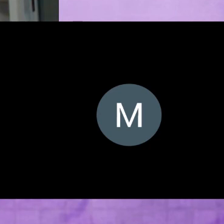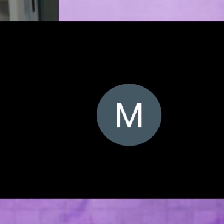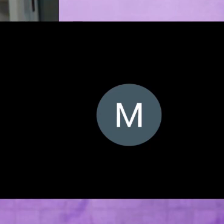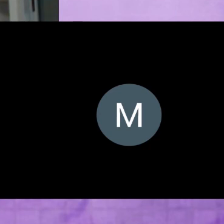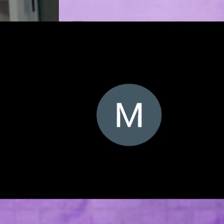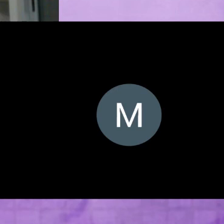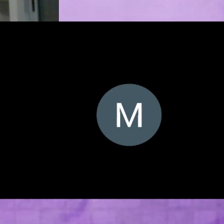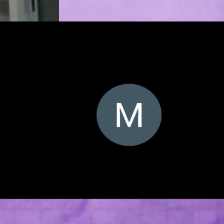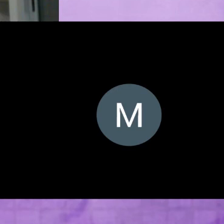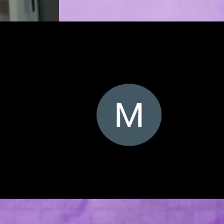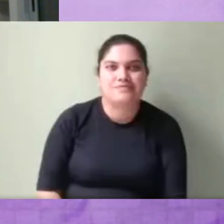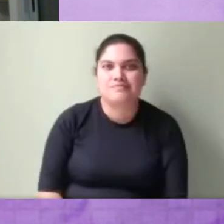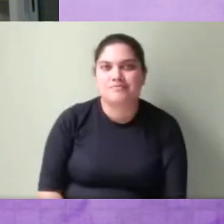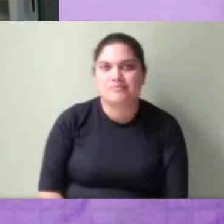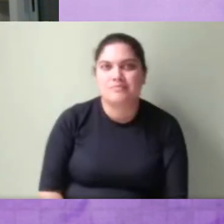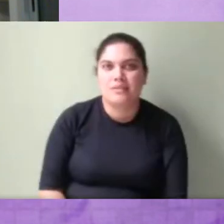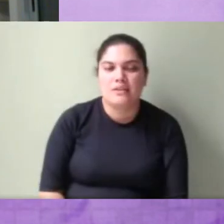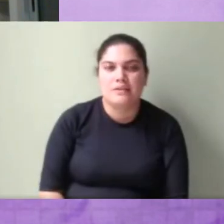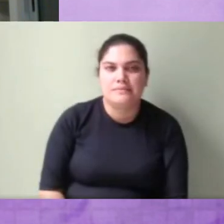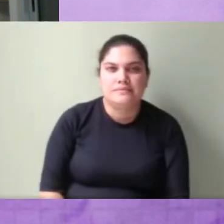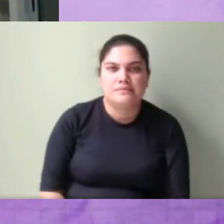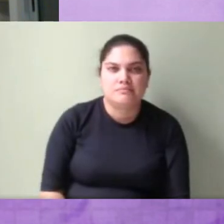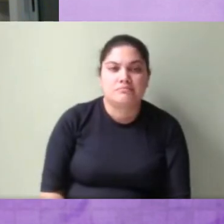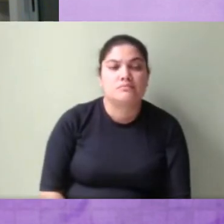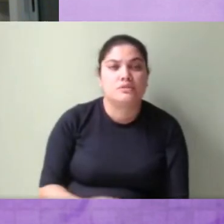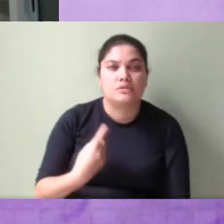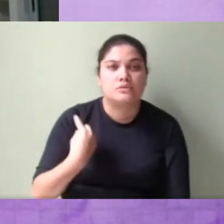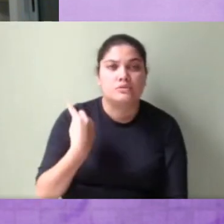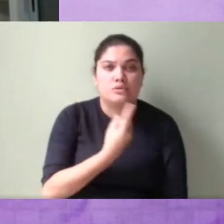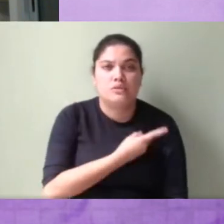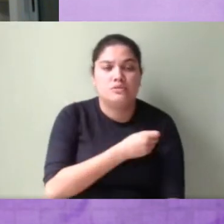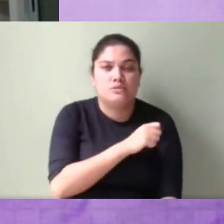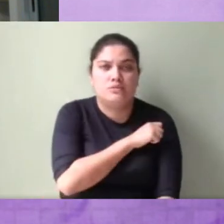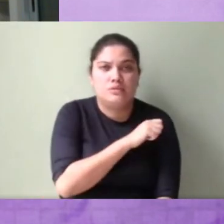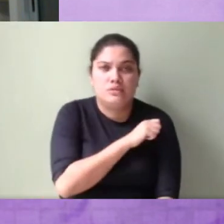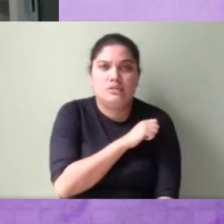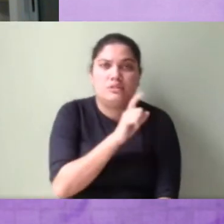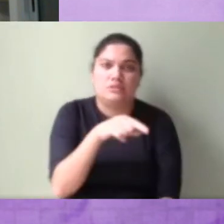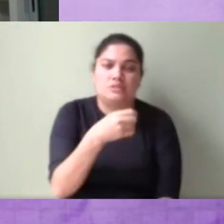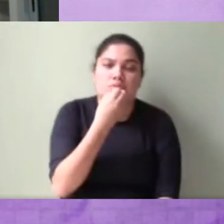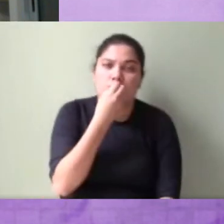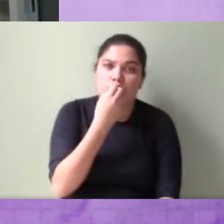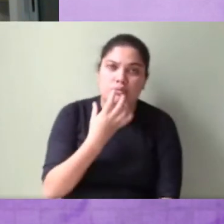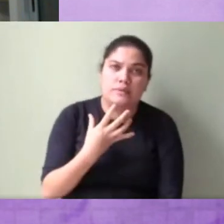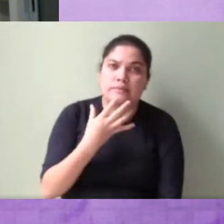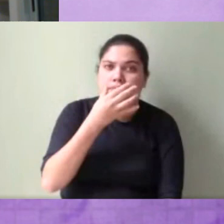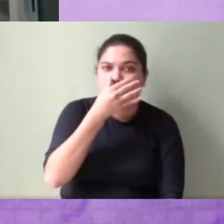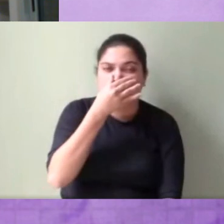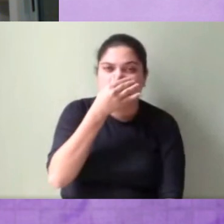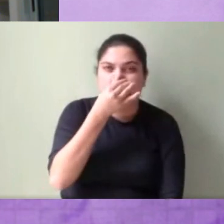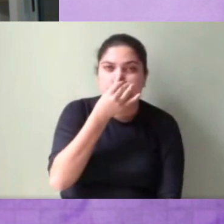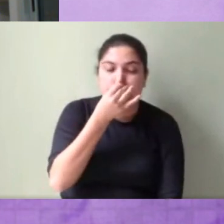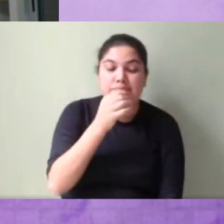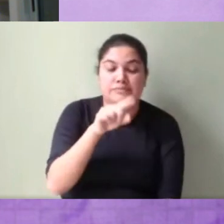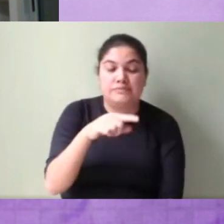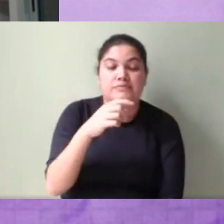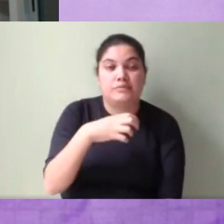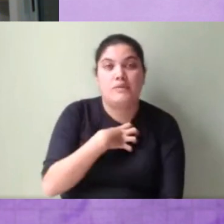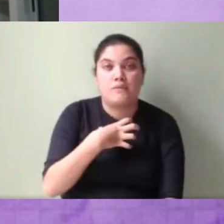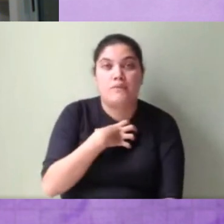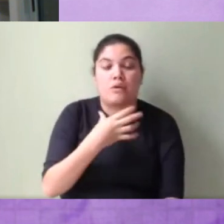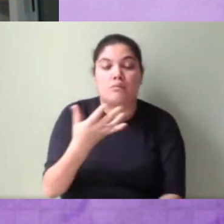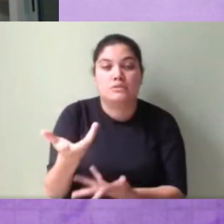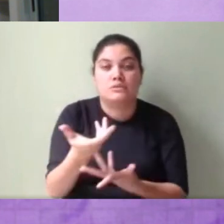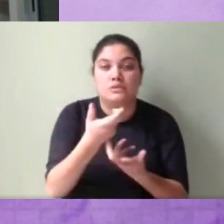de empatia, ficaria gravado, e o pessoal vai te seguindo, vai vendo as tuas lives, também mandando perguntas. Eu acho que,